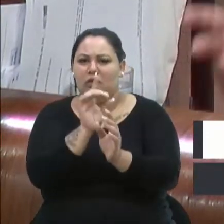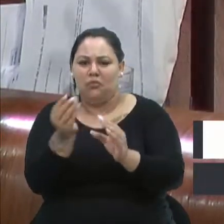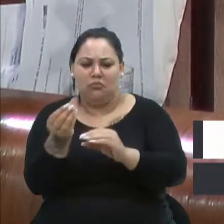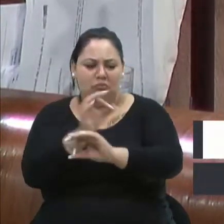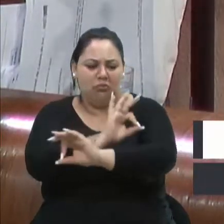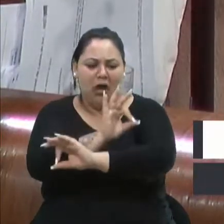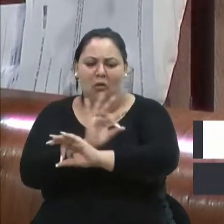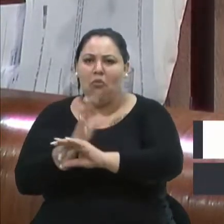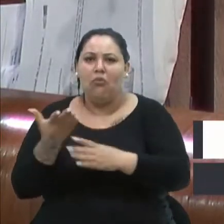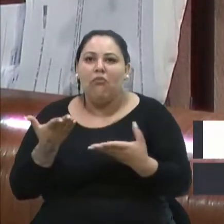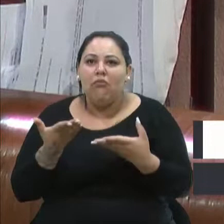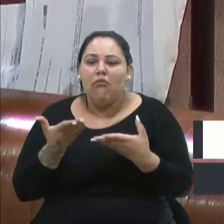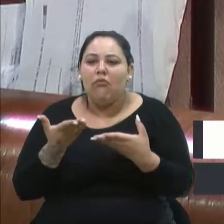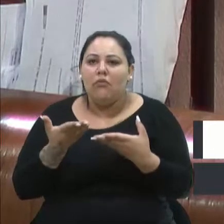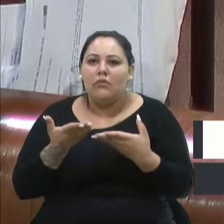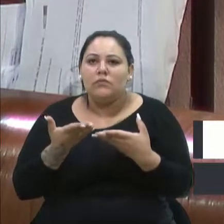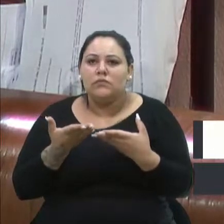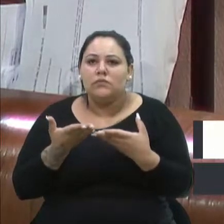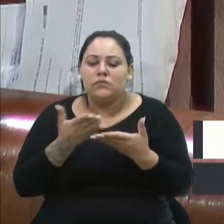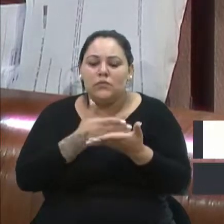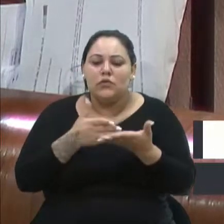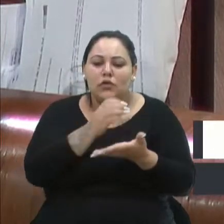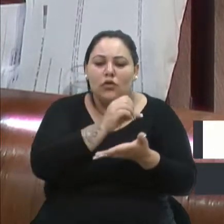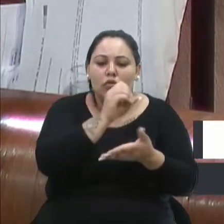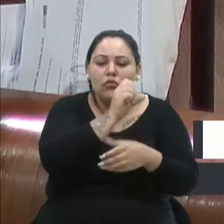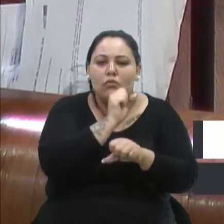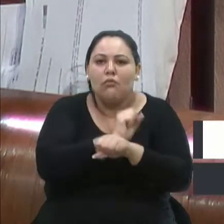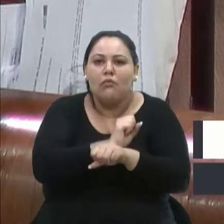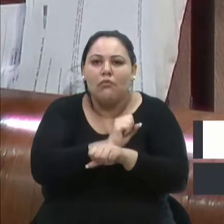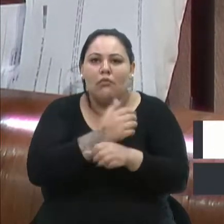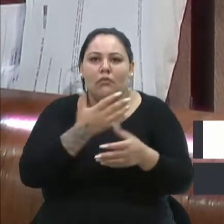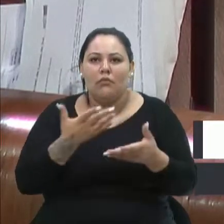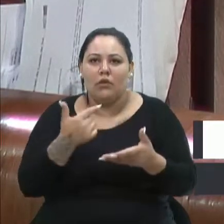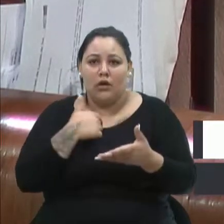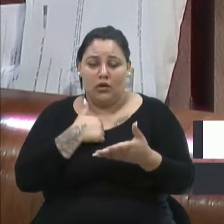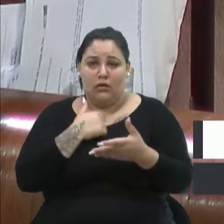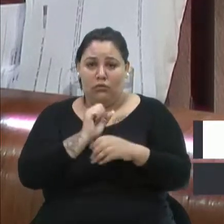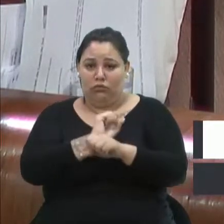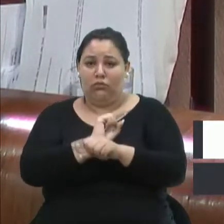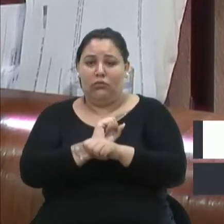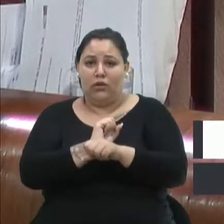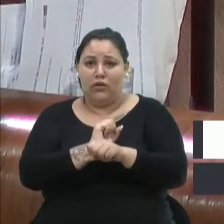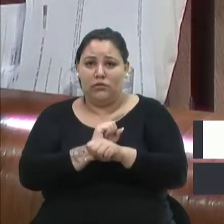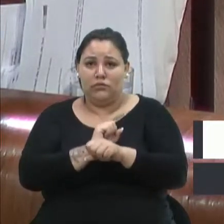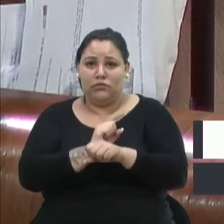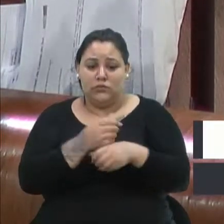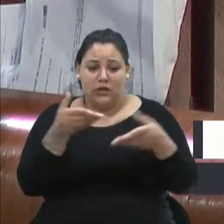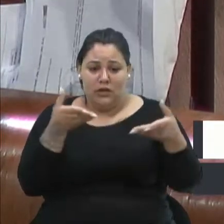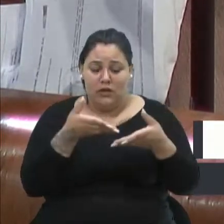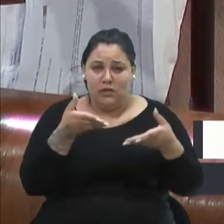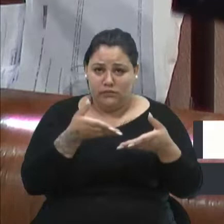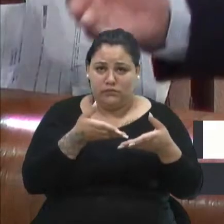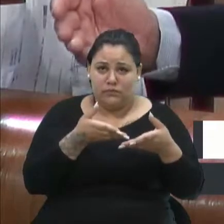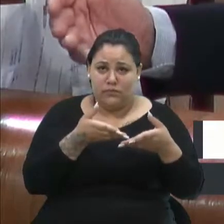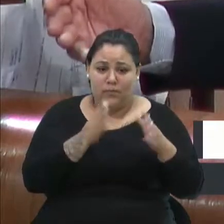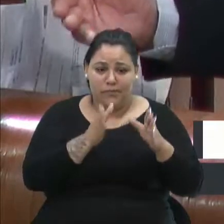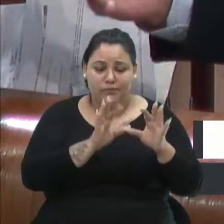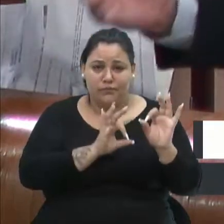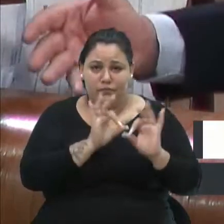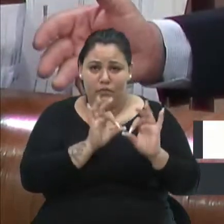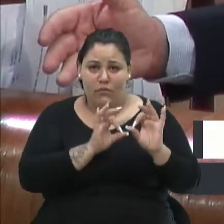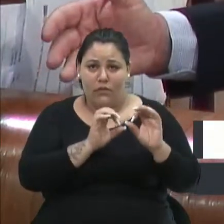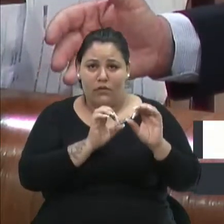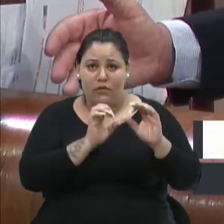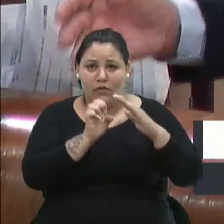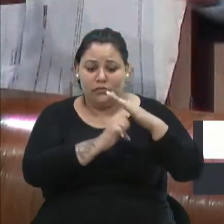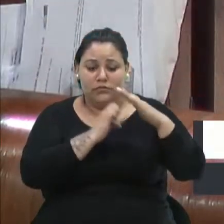recolocá-los desde outubro. Então, eu espero que o Solete tenha acertado com essa empresa, que não deu